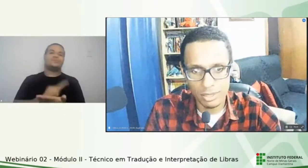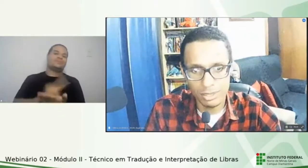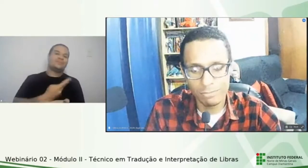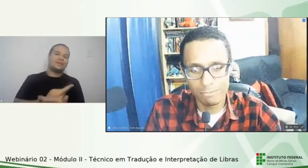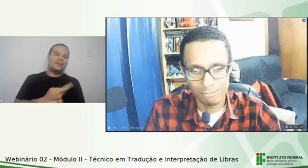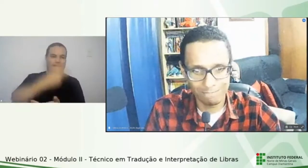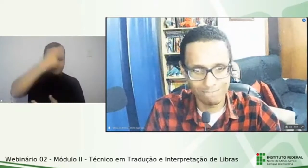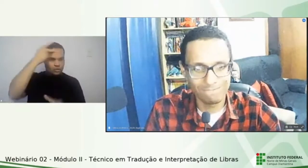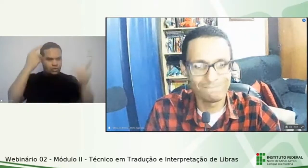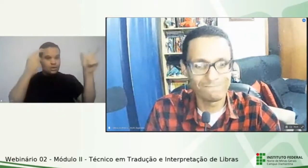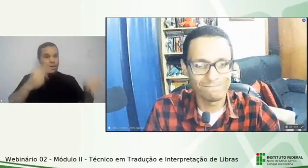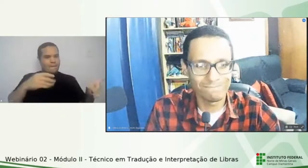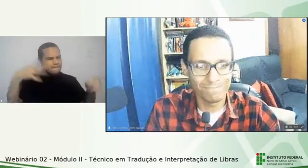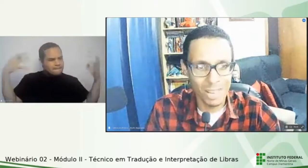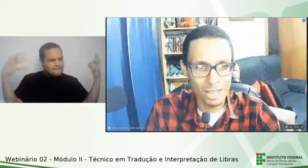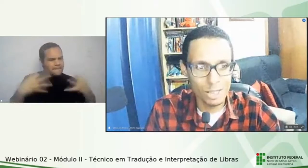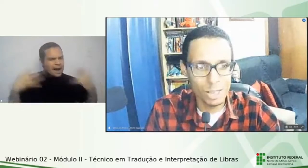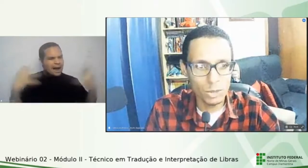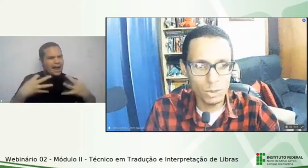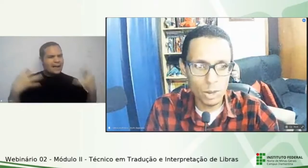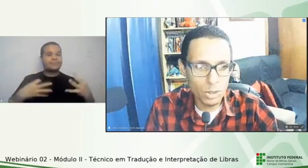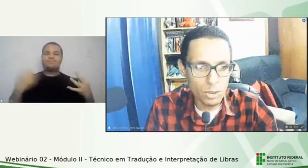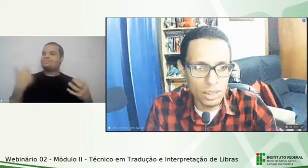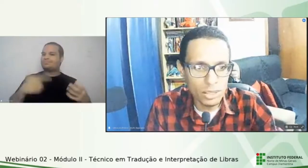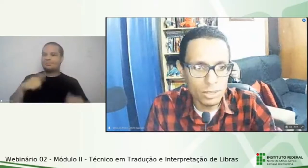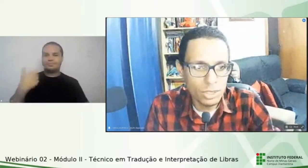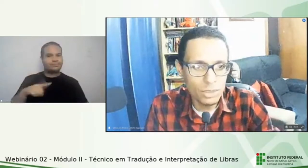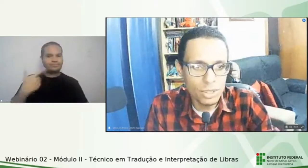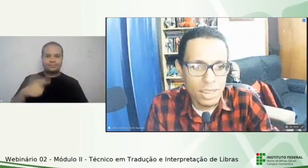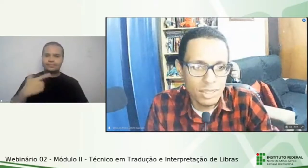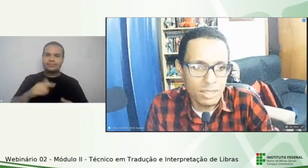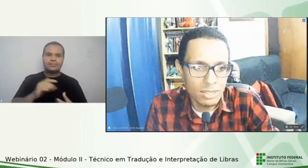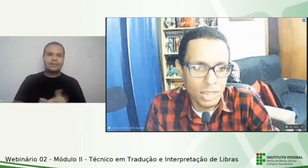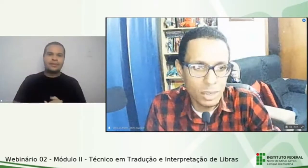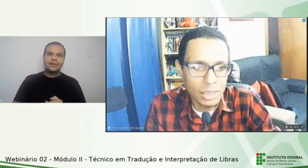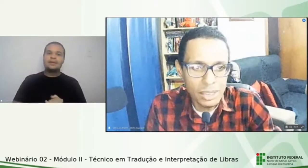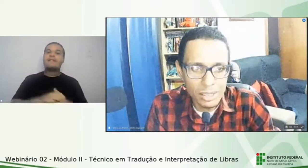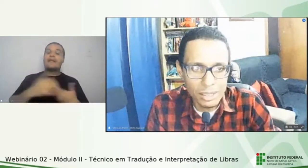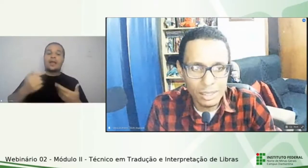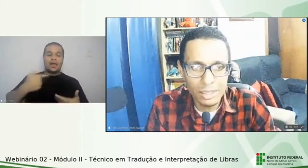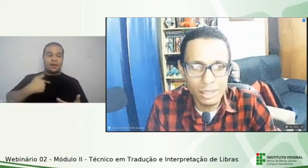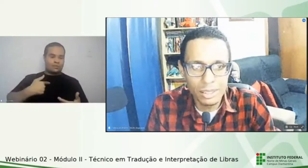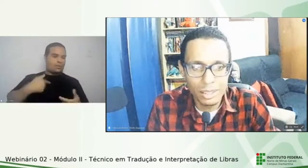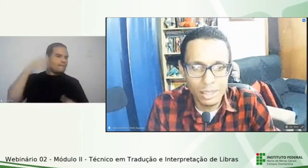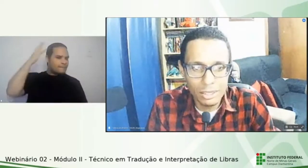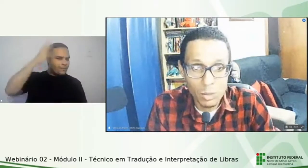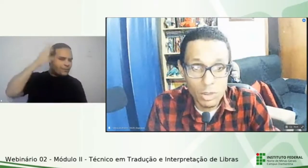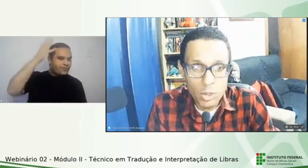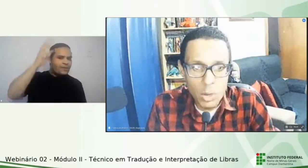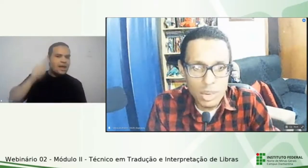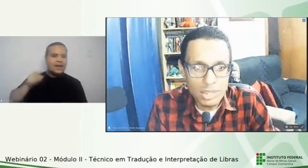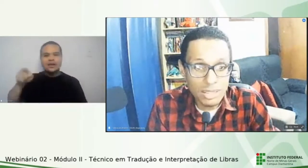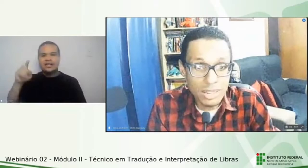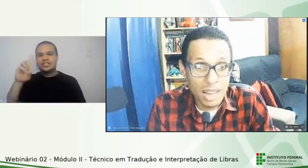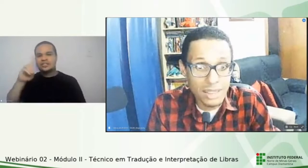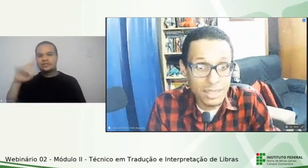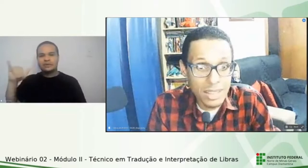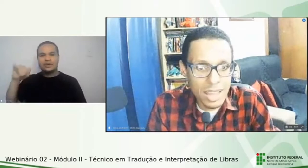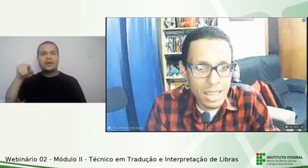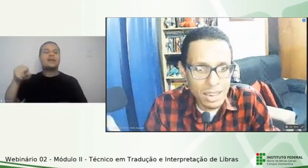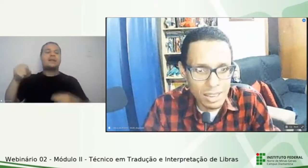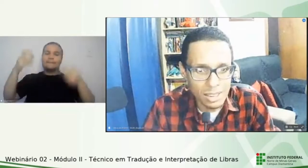equivalências. Né? Tudo que eu estou falando, que o Divonei está dizendo ali, são escolhas